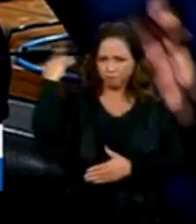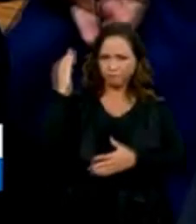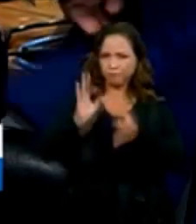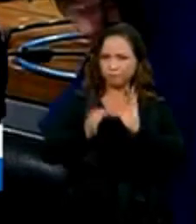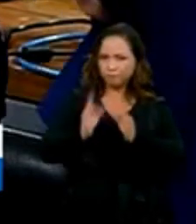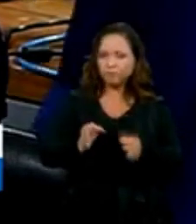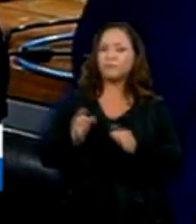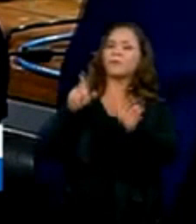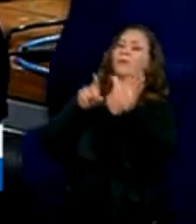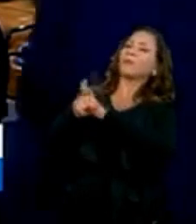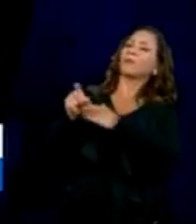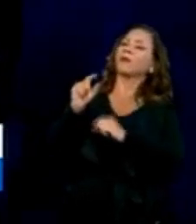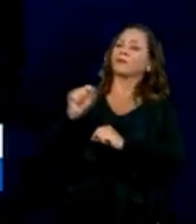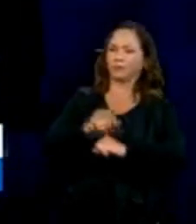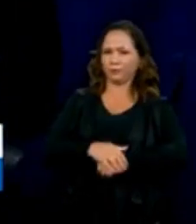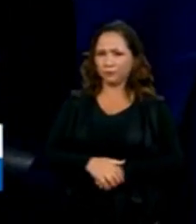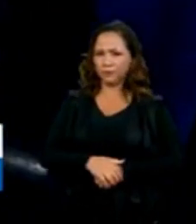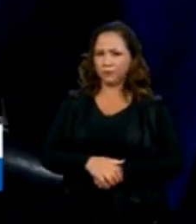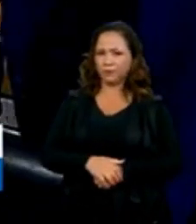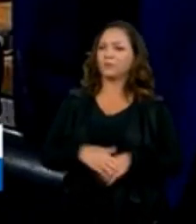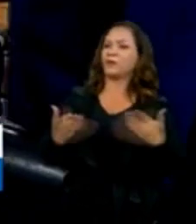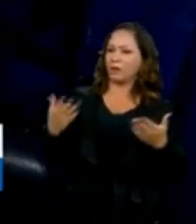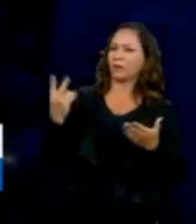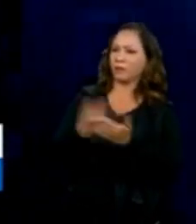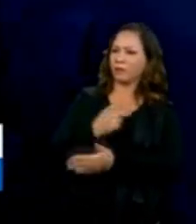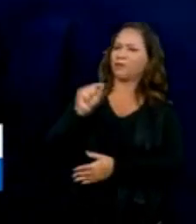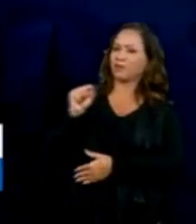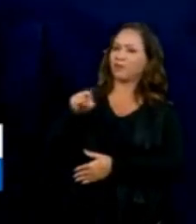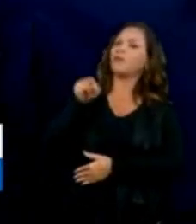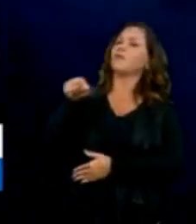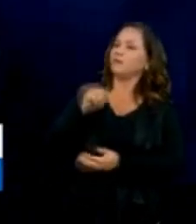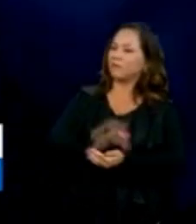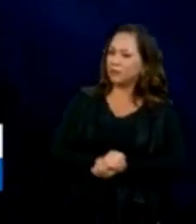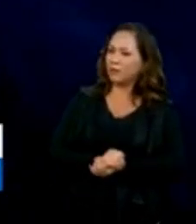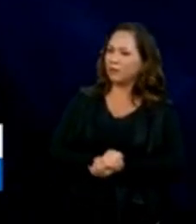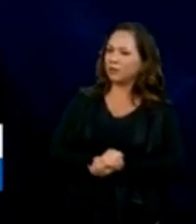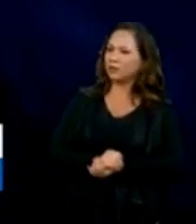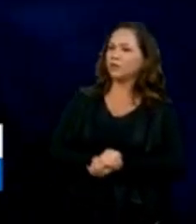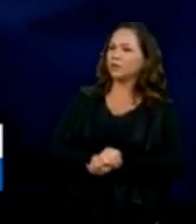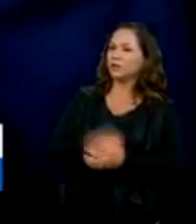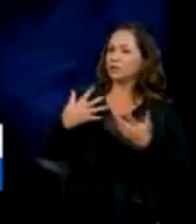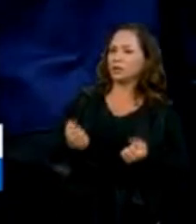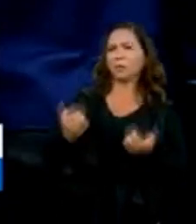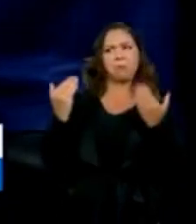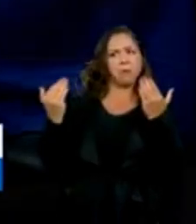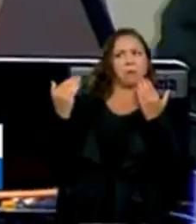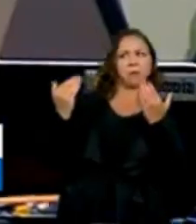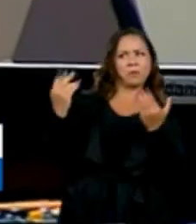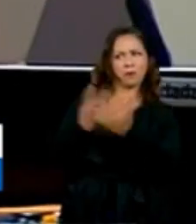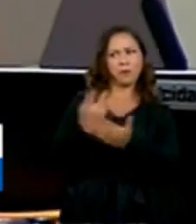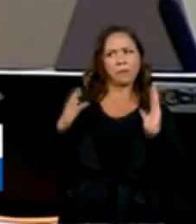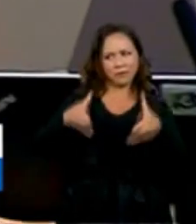barbárie, é abuso de poder. Durante a sabatina, Zanin foi questionado sobre os mais diversos temas, como